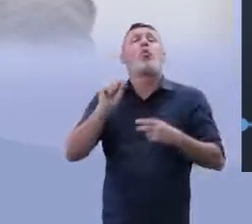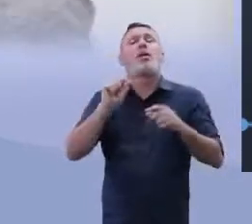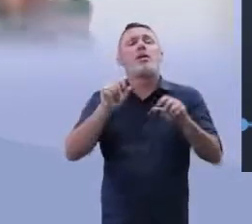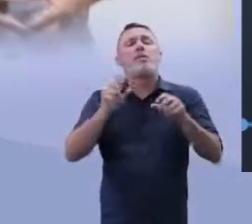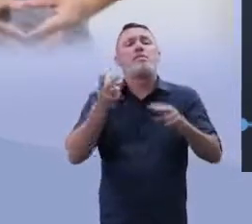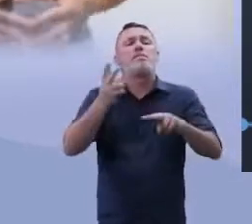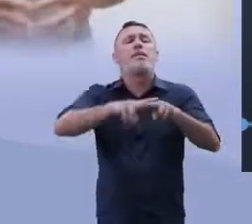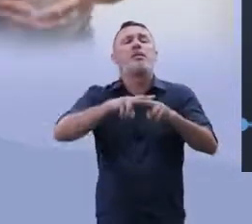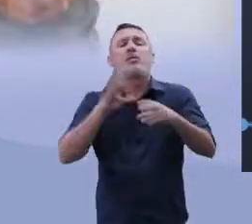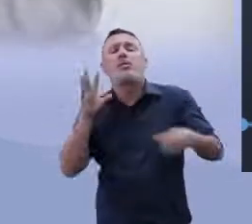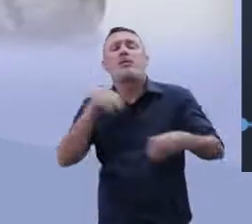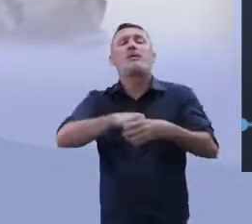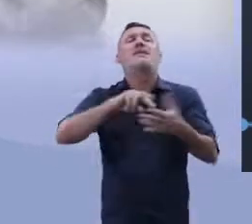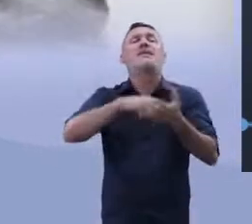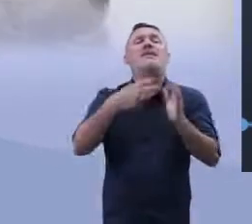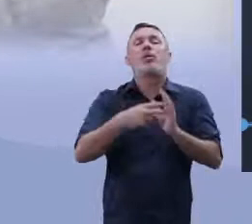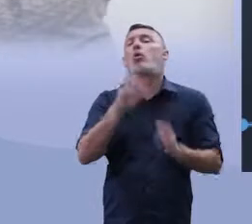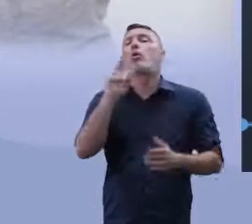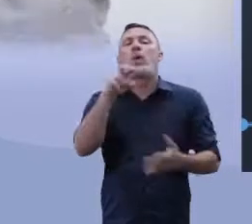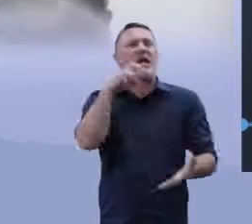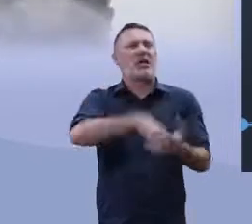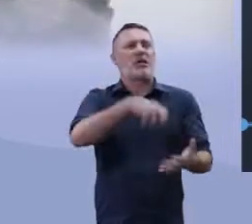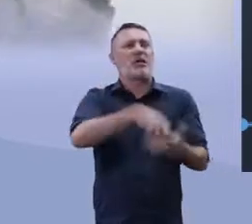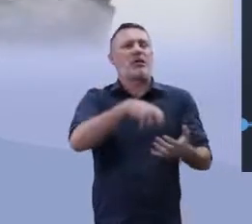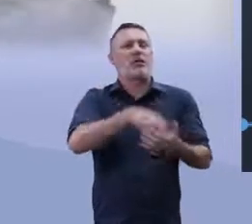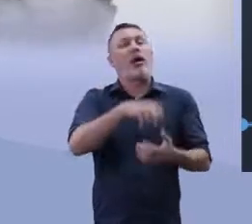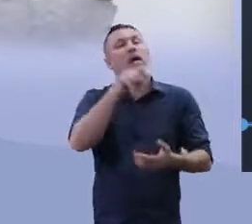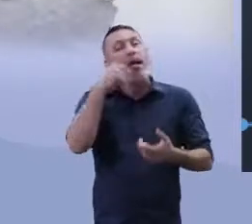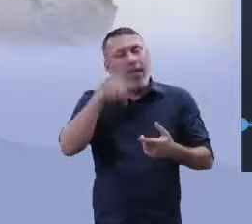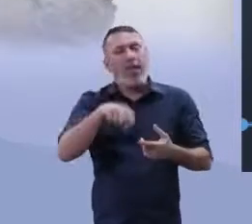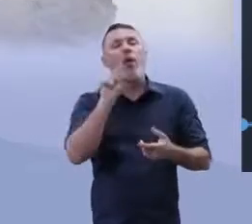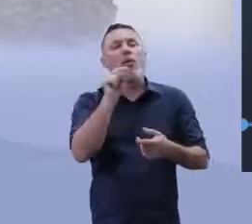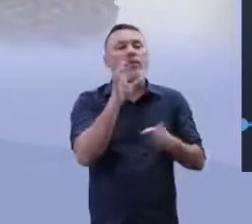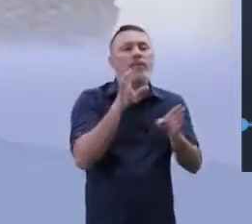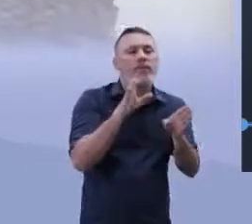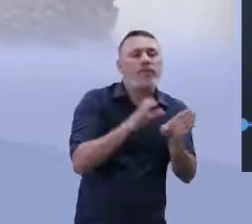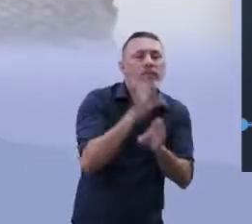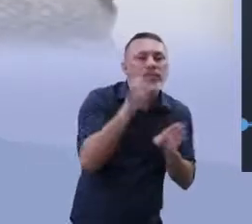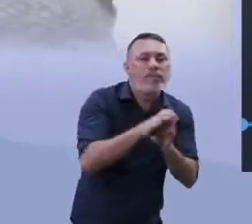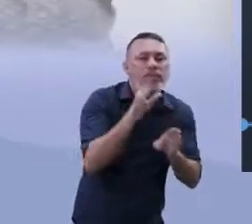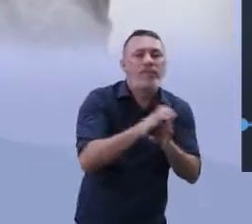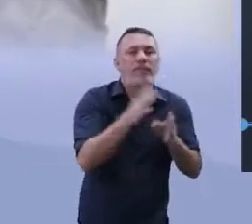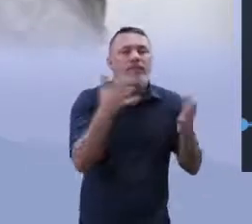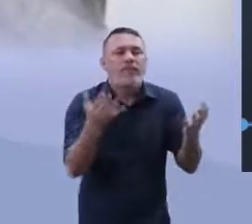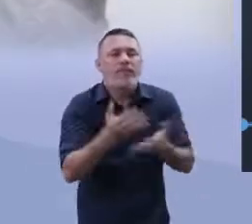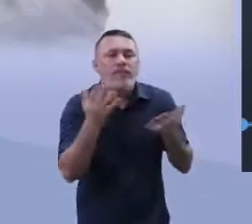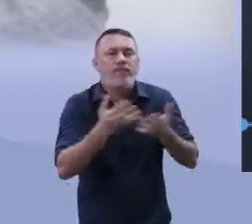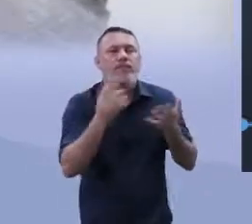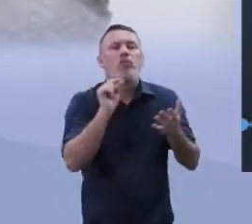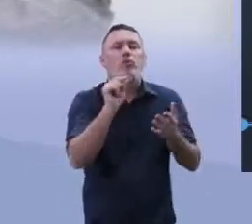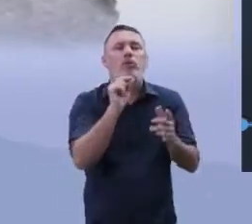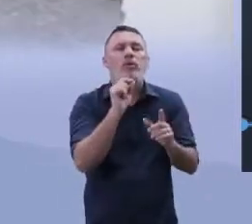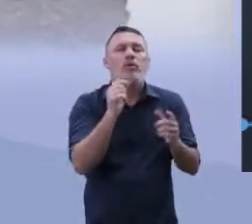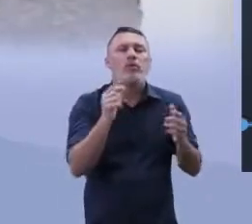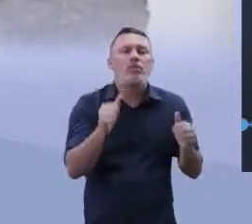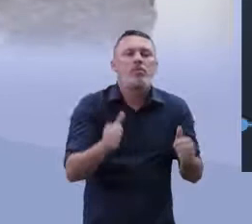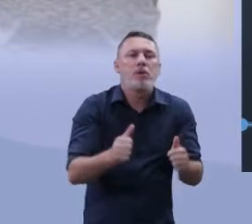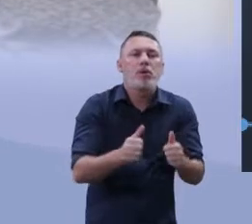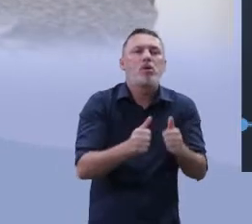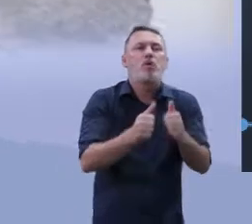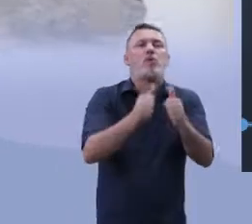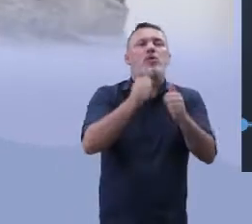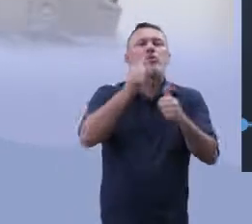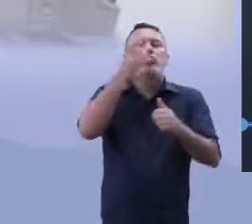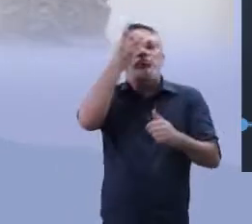que o papel do sistema prisional não é punir, é reeducar. Colocar aquela pessoa de volta à